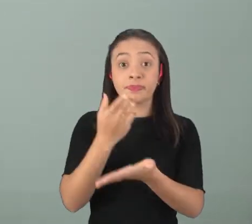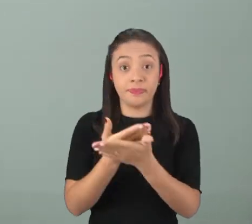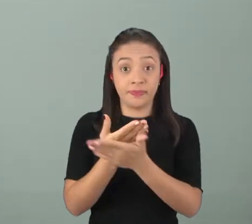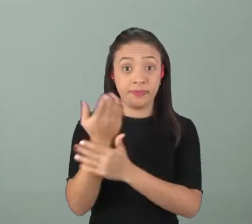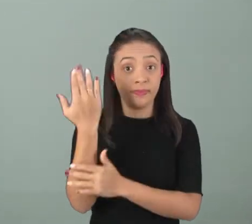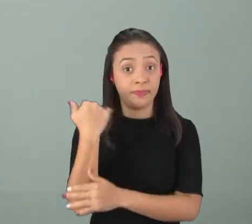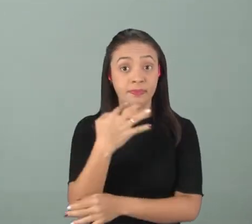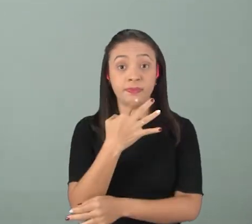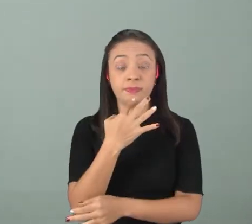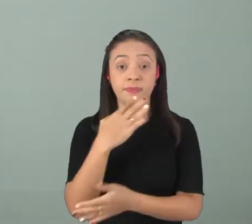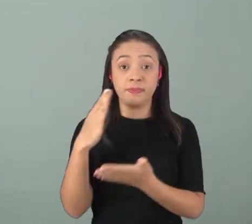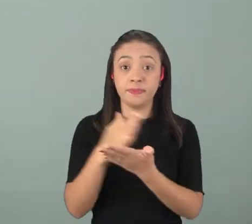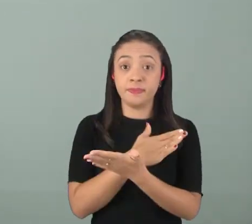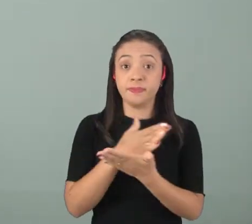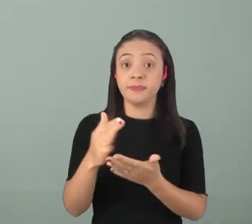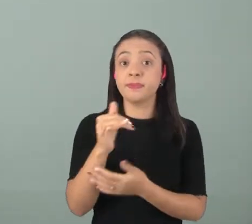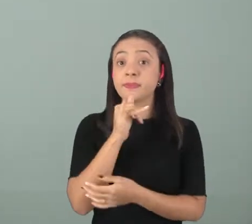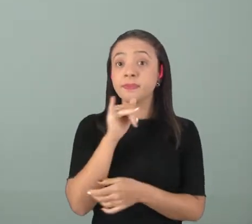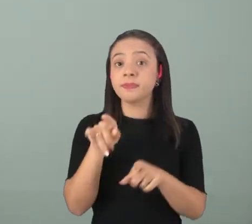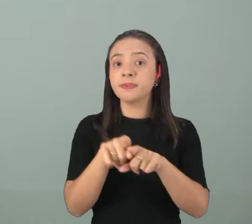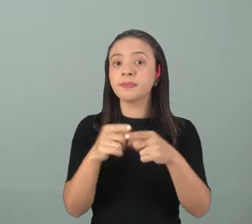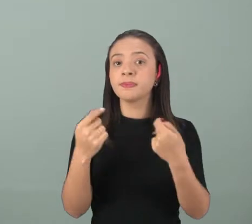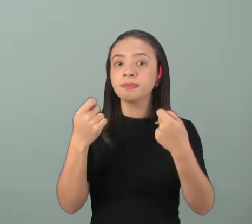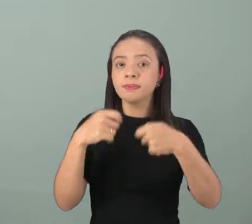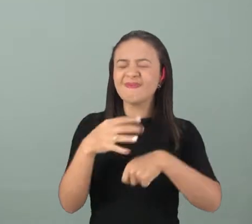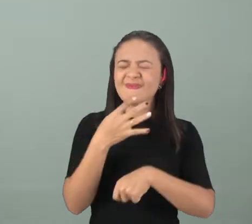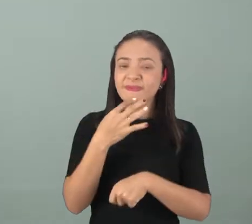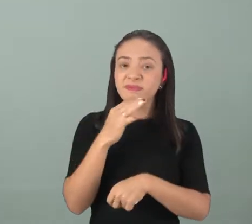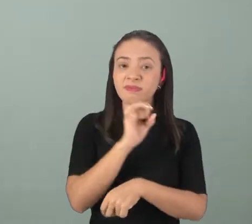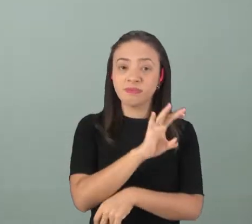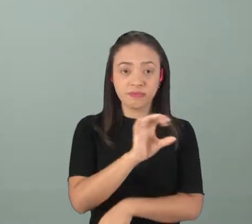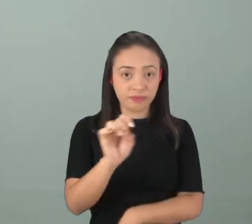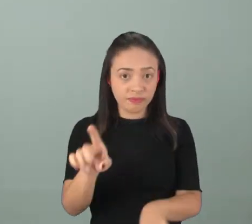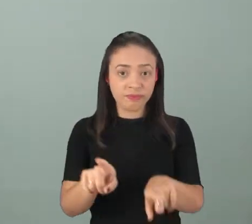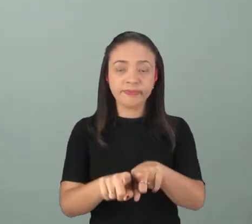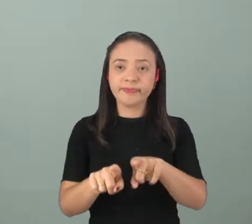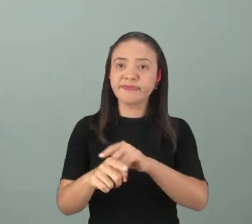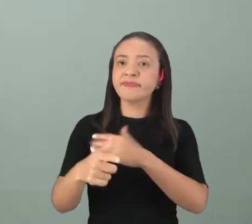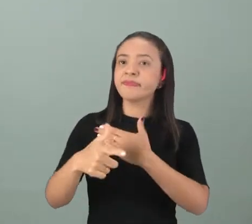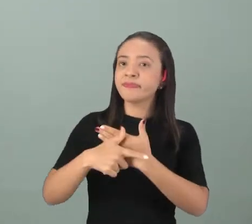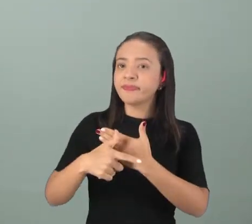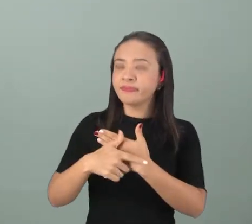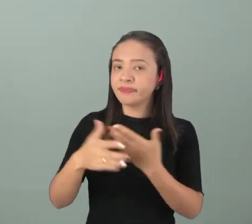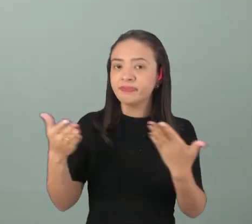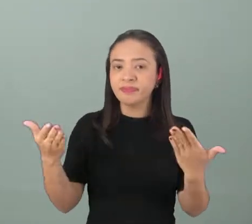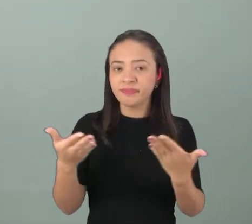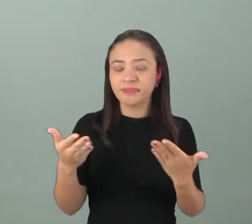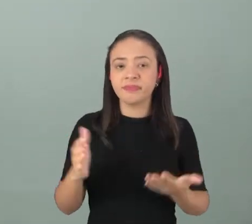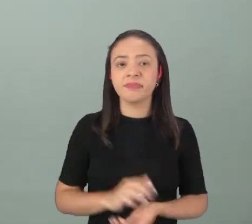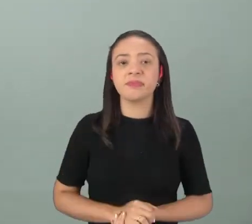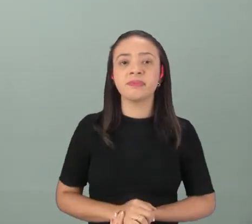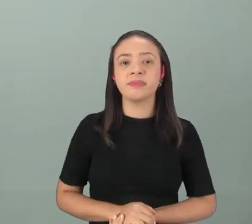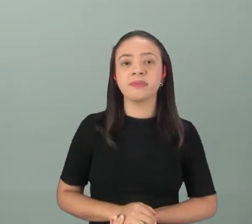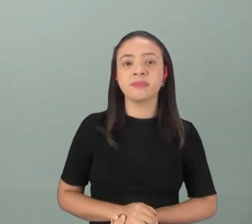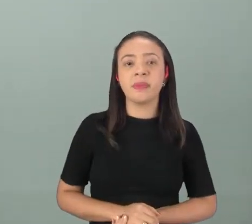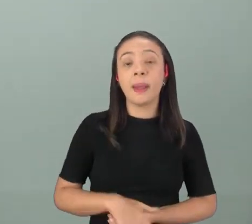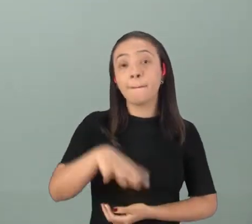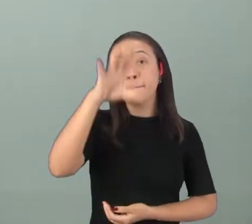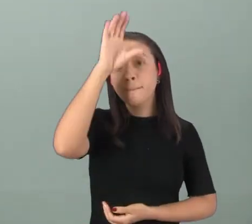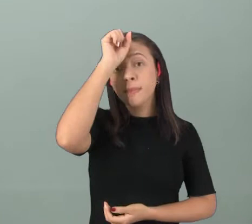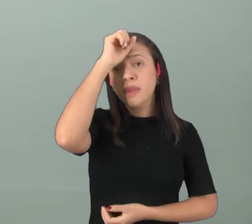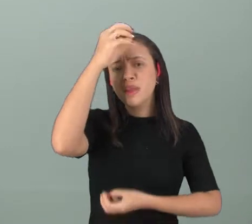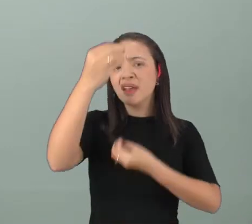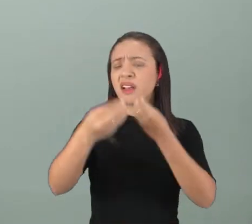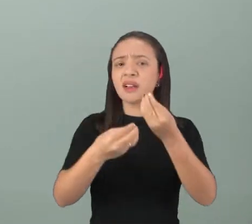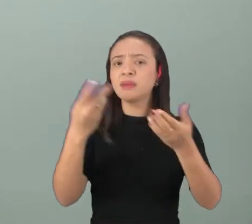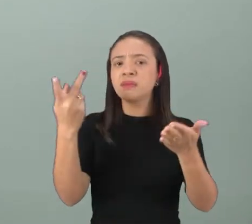alguns exemplos, a gente pôde conhecer cada um e sua função, tá? E agora, na aula de hoje, a gente vai aprender como trabalhar isso